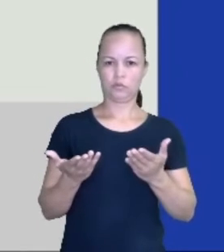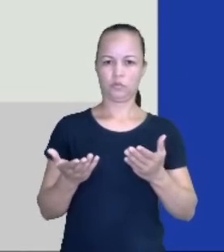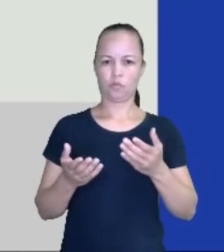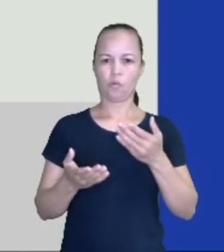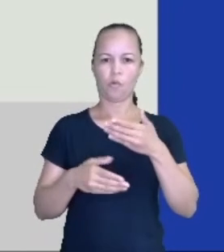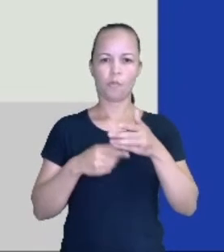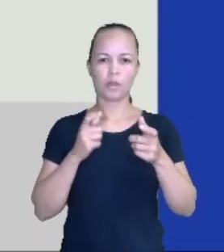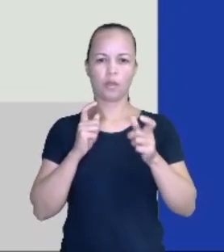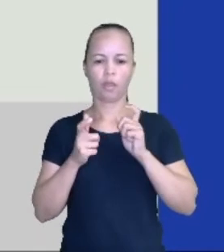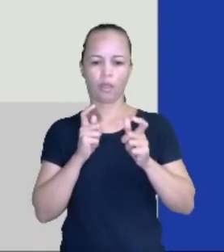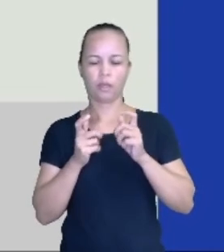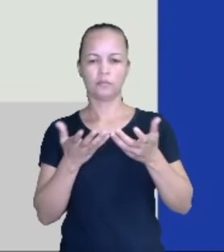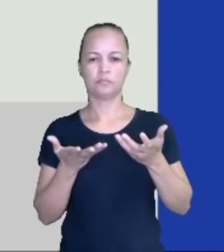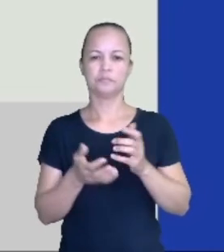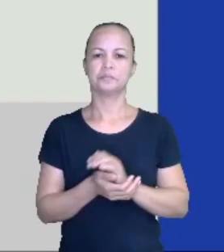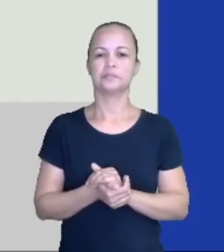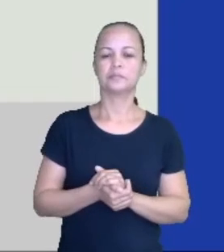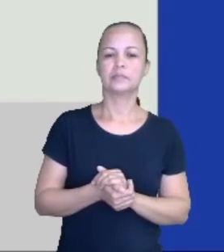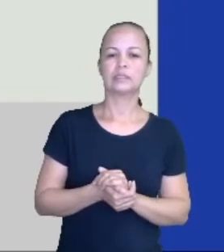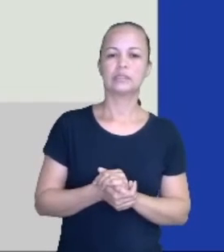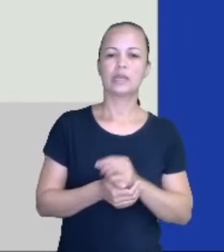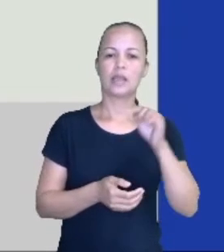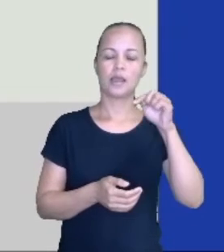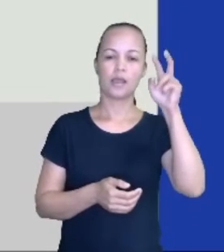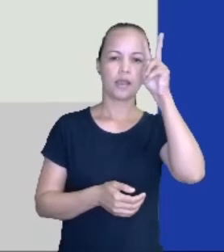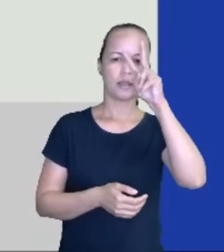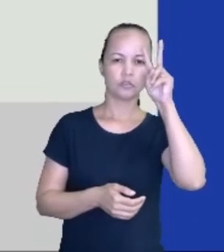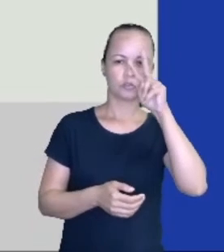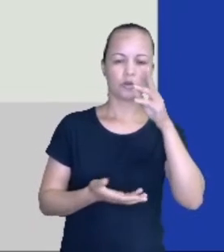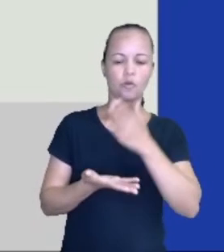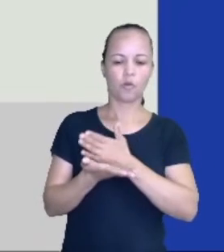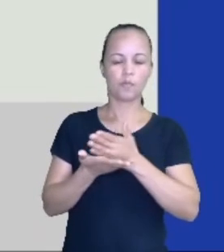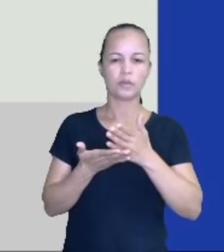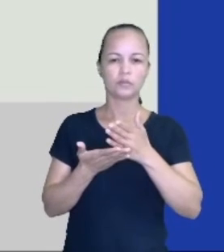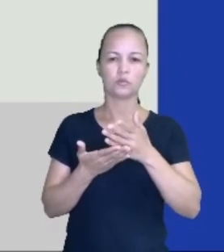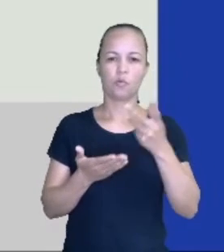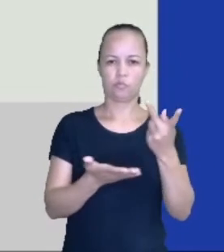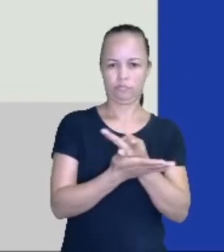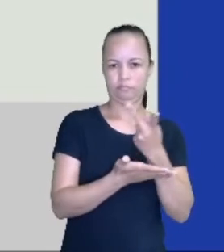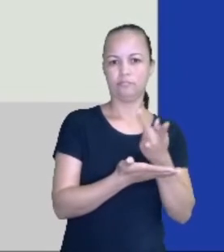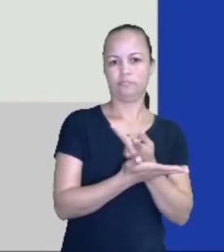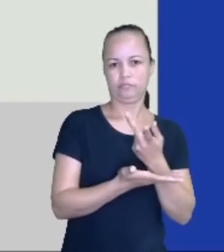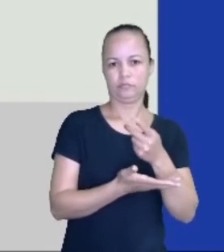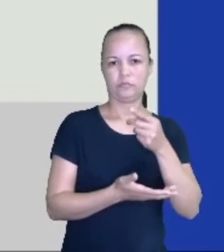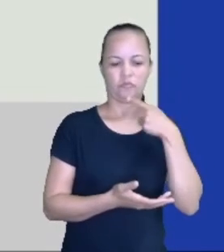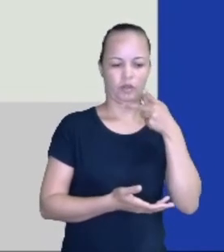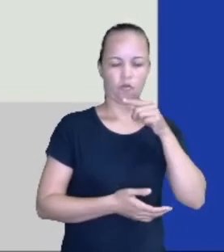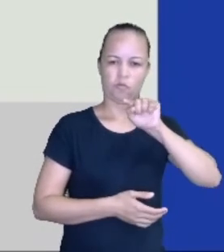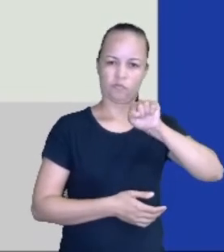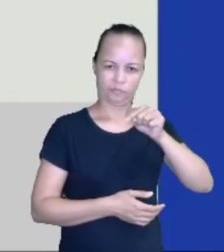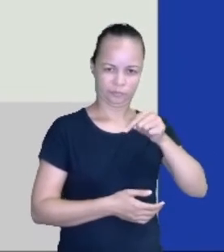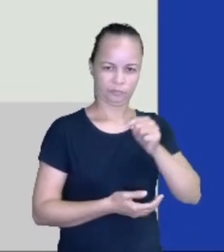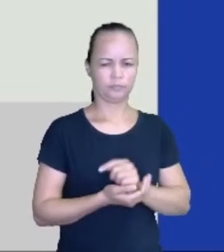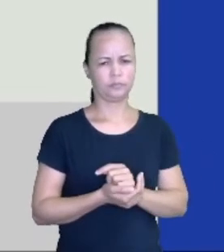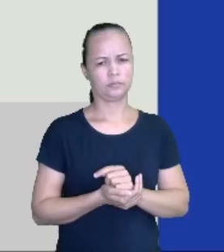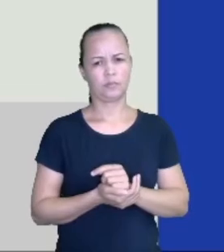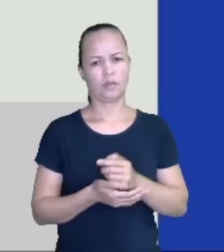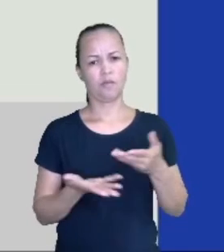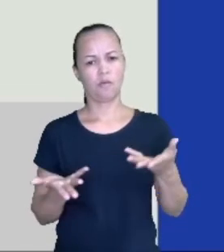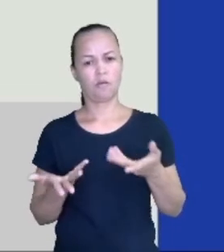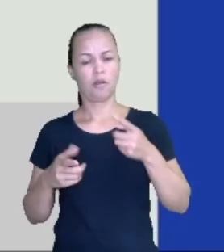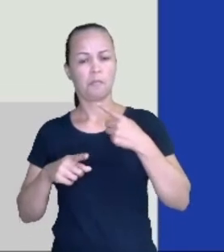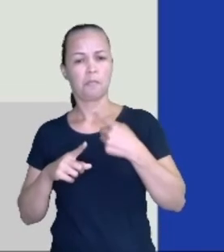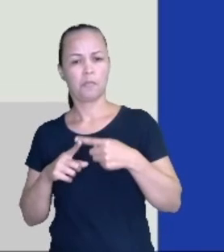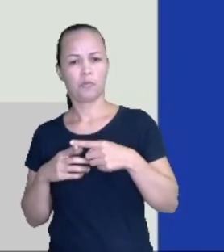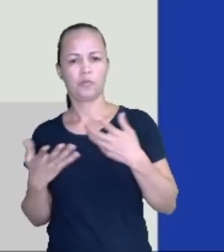discussão. Esta história já começou com um erro, disse a vírgula. Ora, por quê?